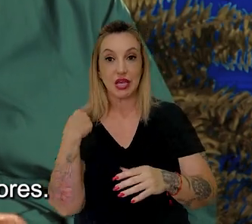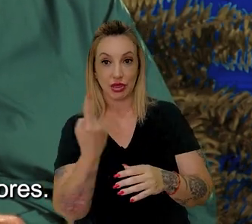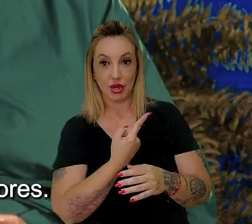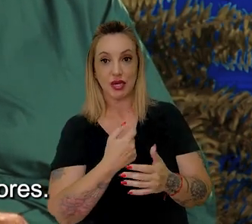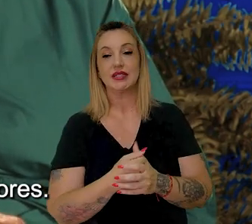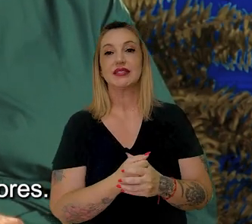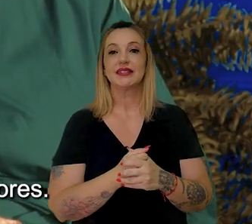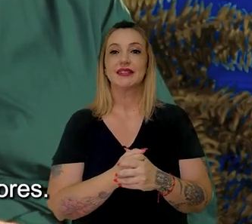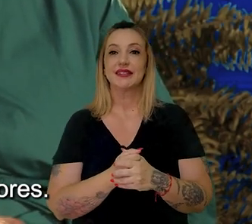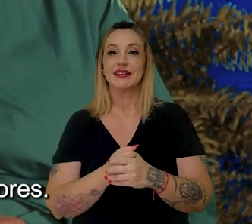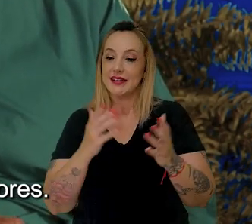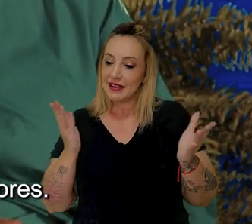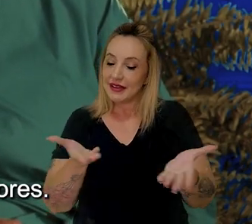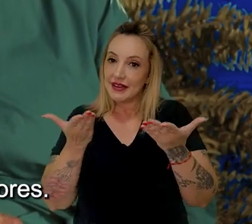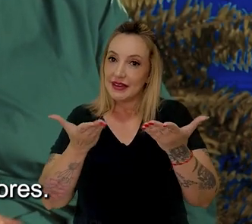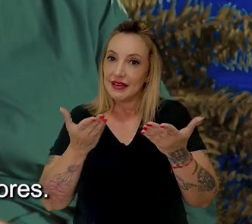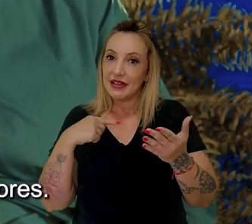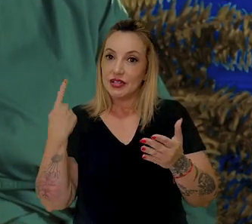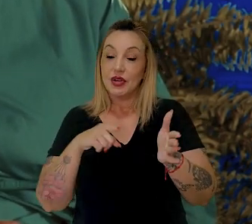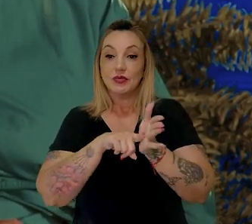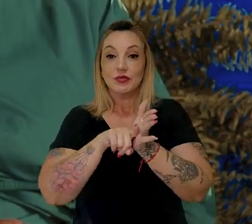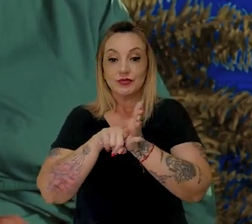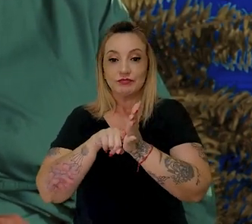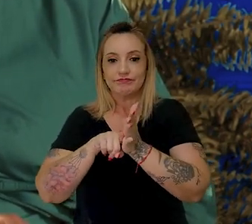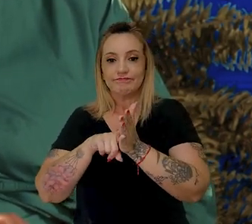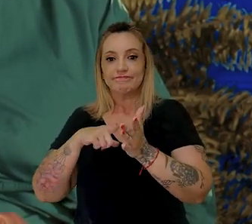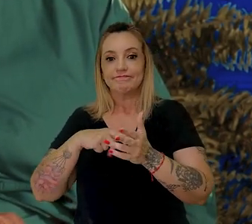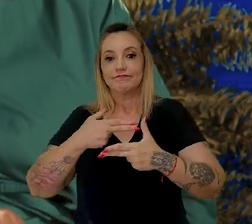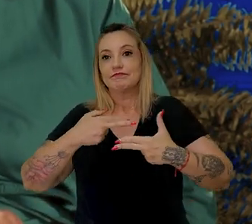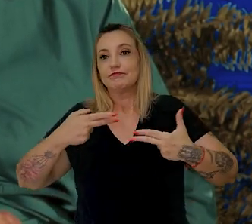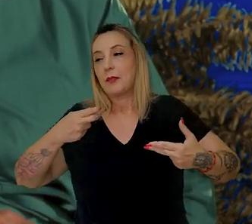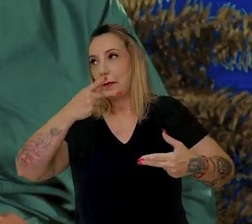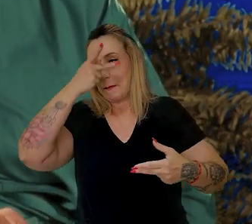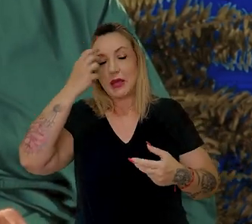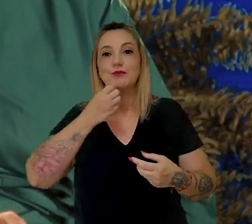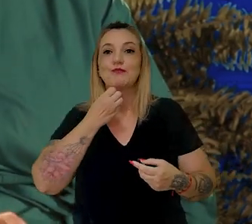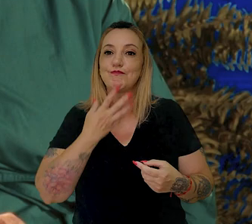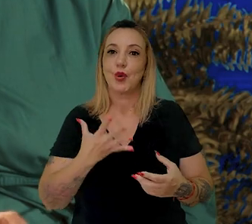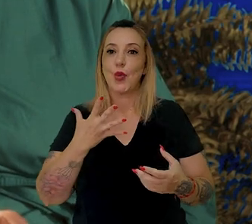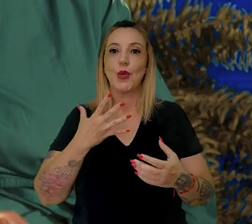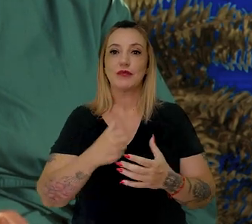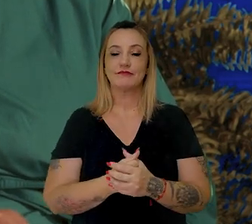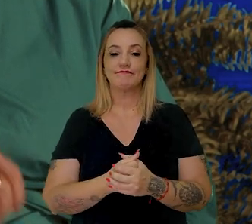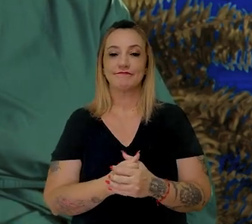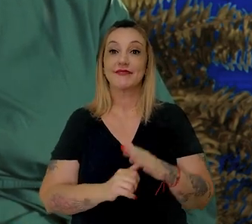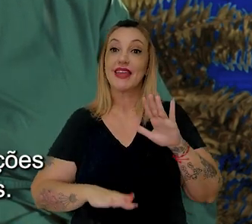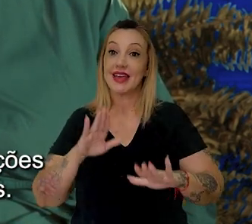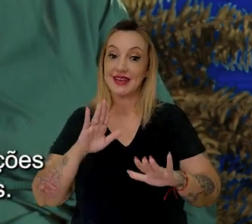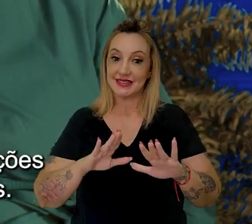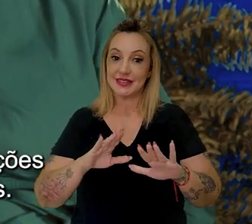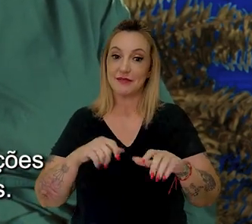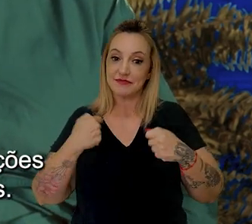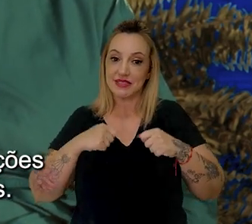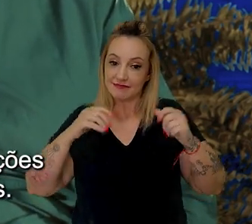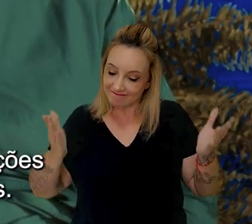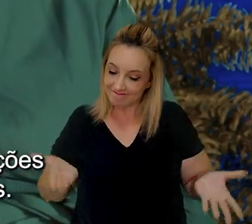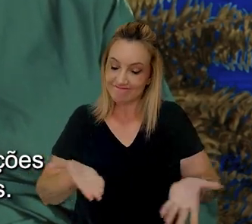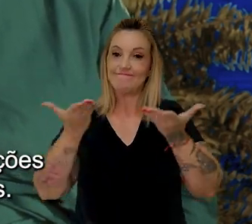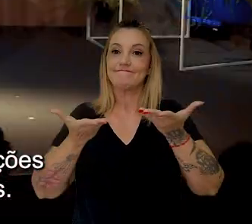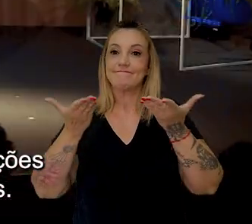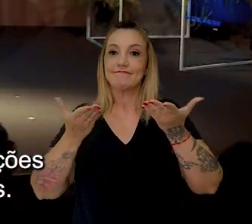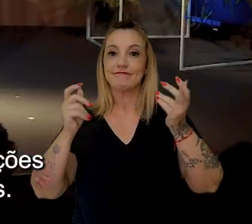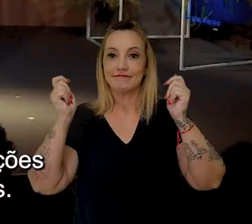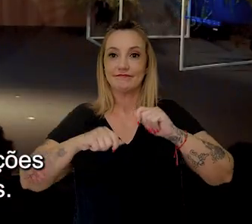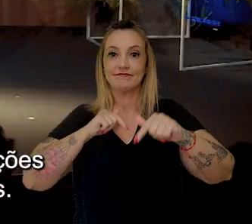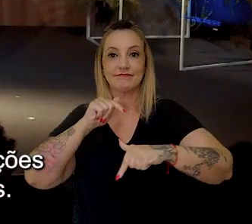vamos eh estimular os nossos pesquisadores temos muitos gente muito boa e que muitas vezes aí precisam de um pouco mais de